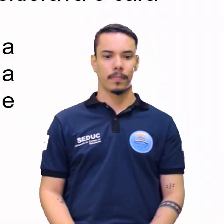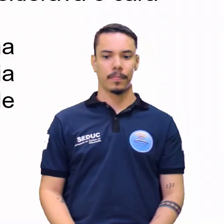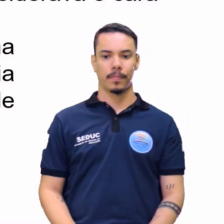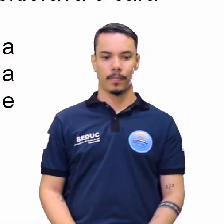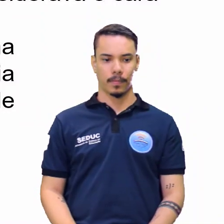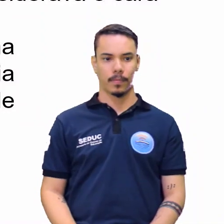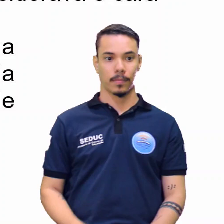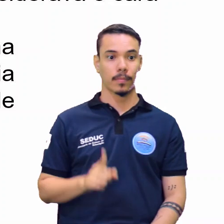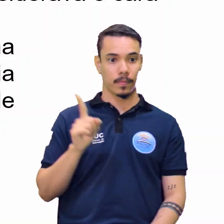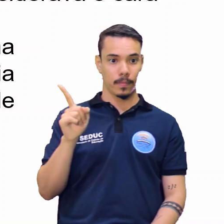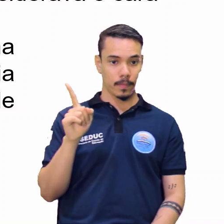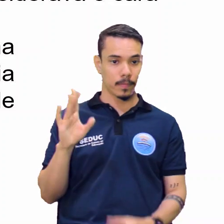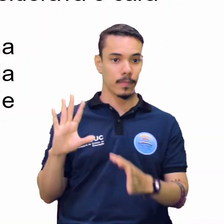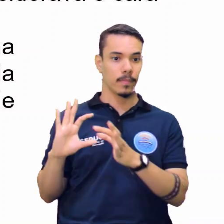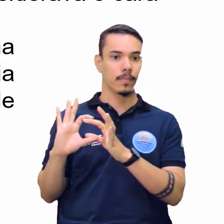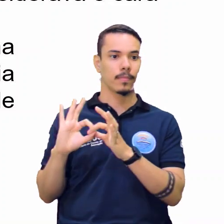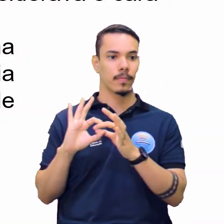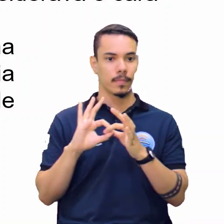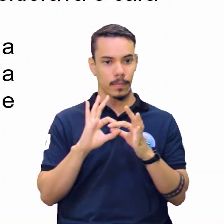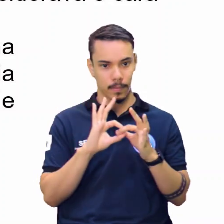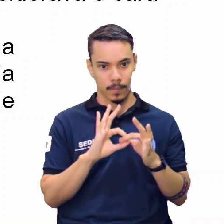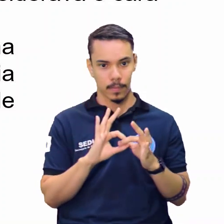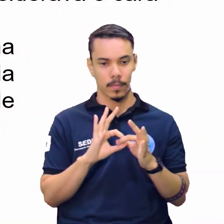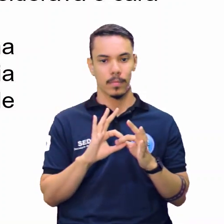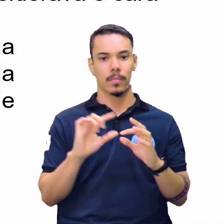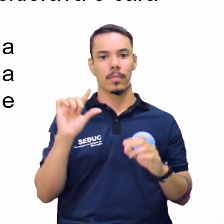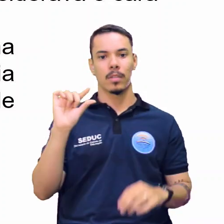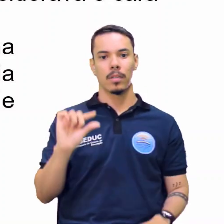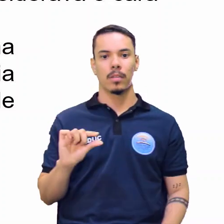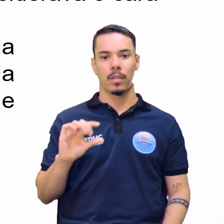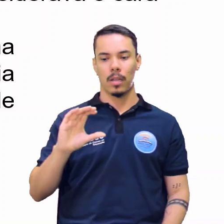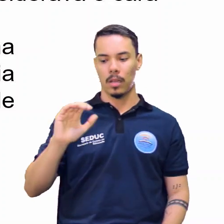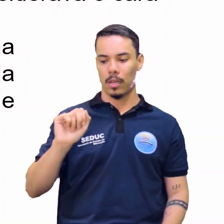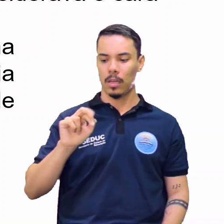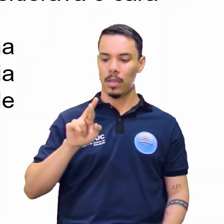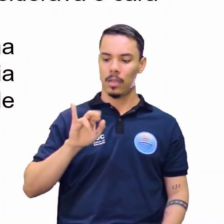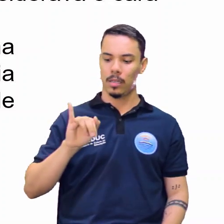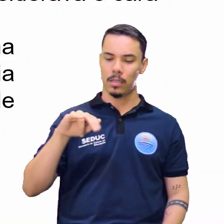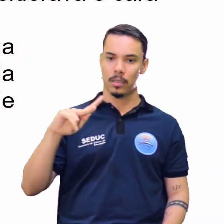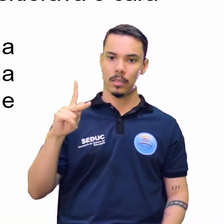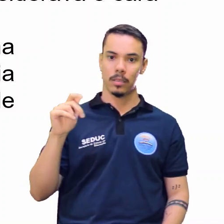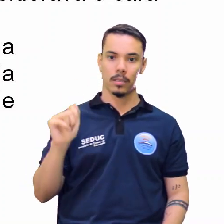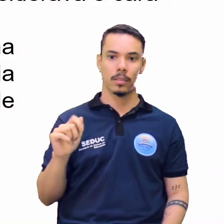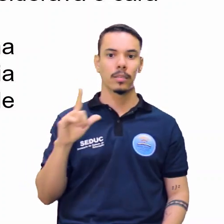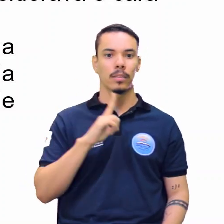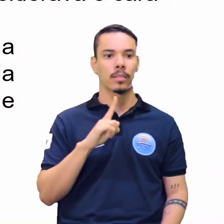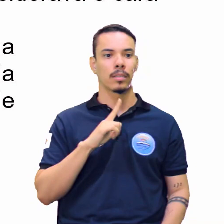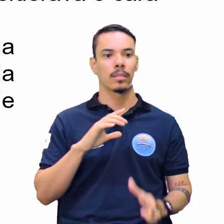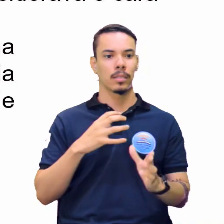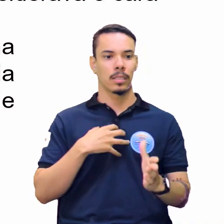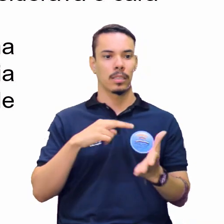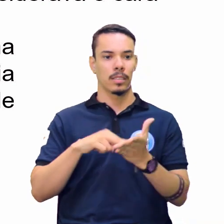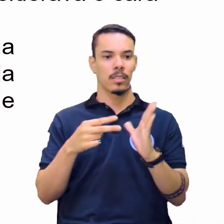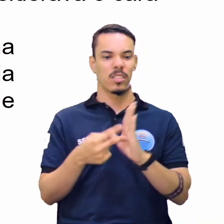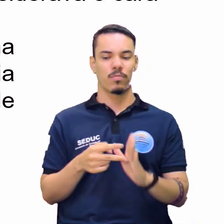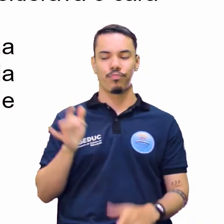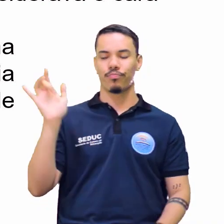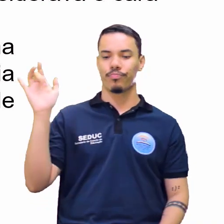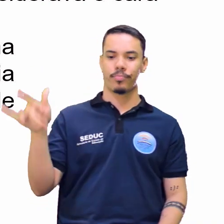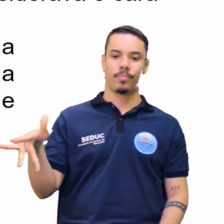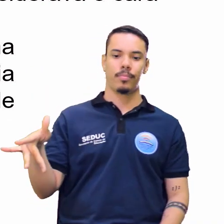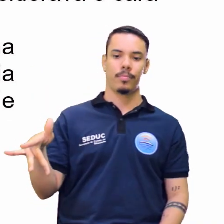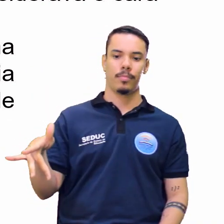ah Nesse contexto o diminutivo carinha tem carga semântica